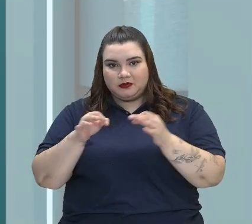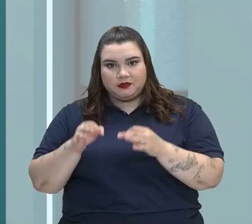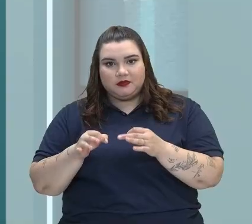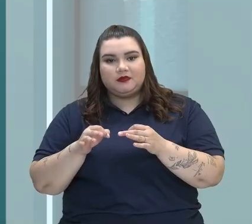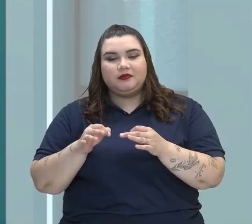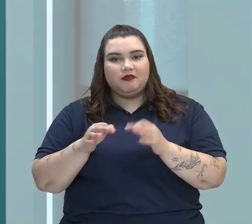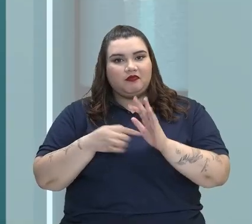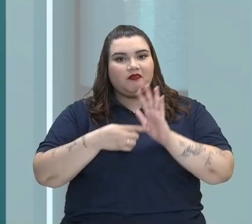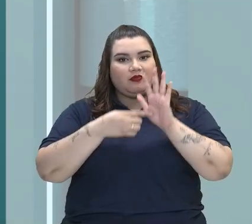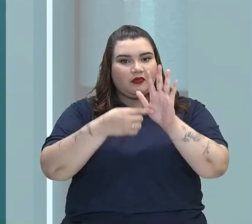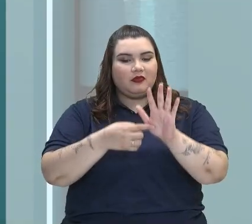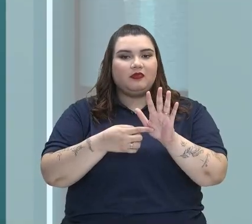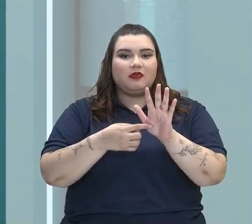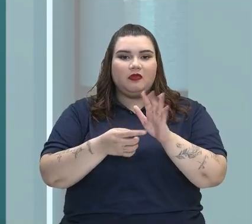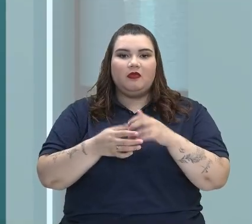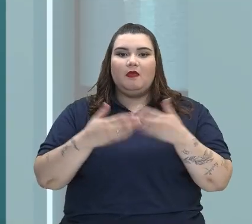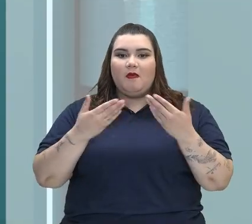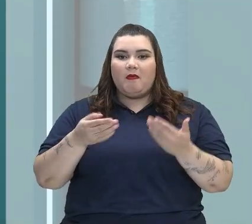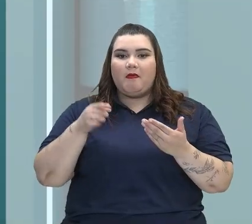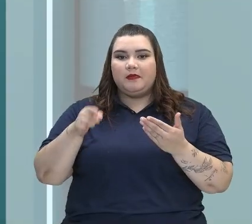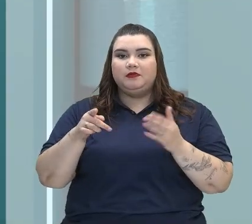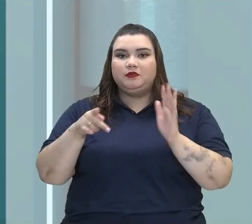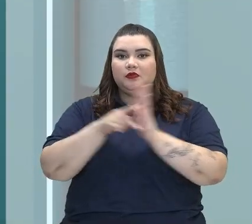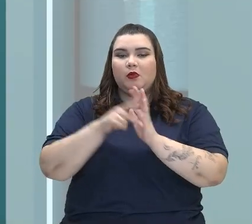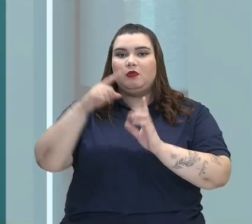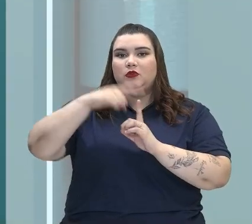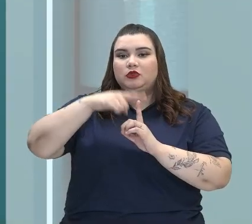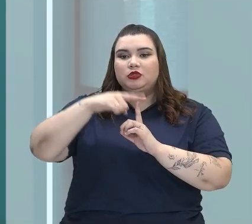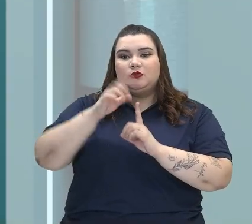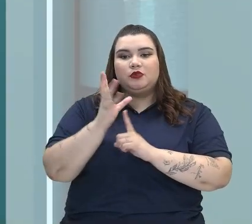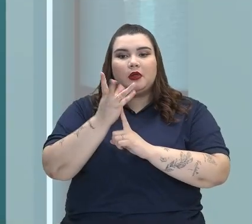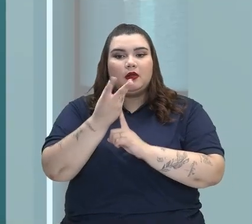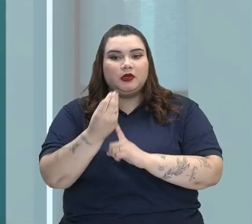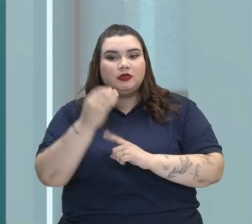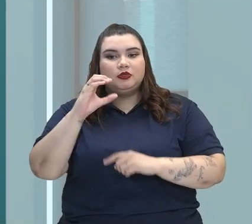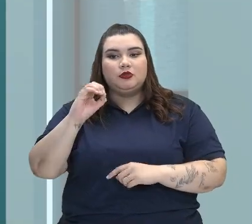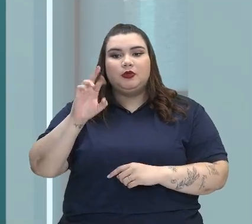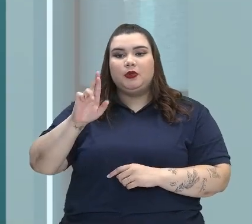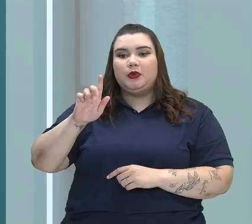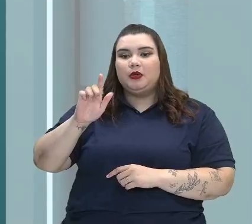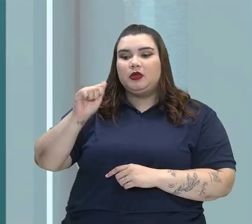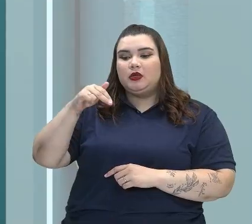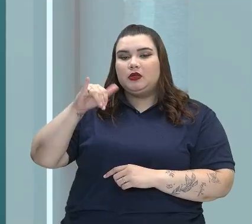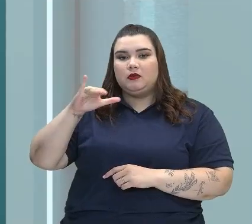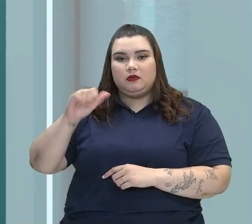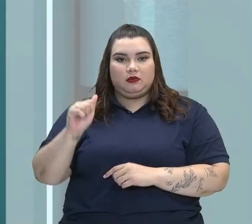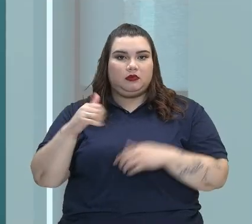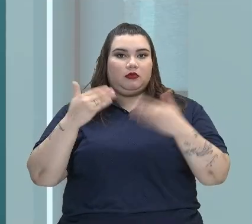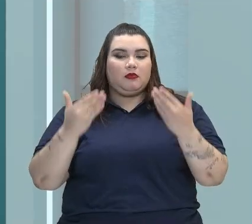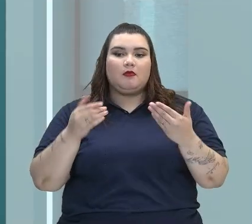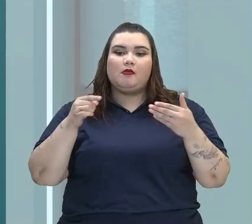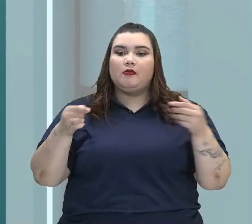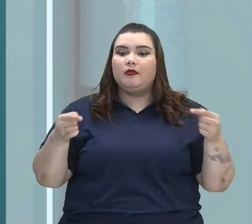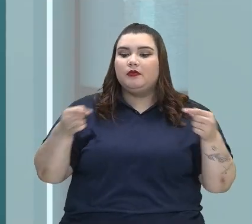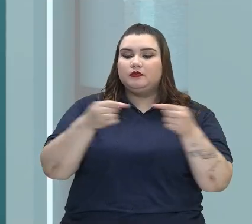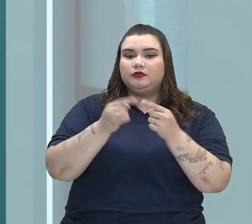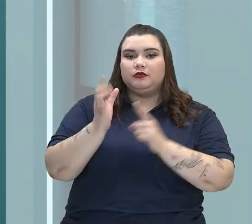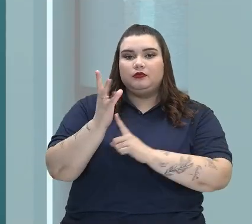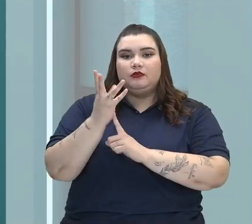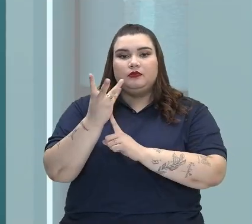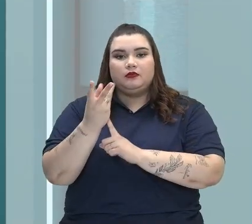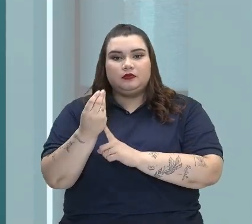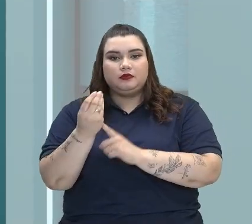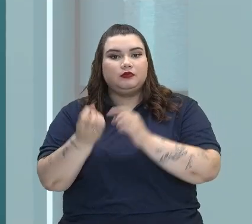foi apresentado aí como uma obra orgânica, tá? E aí, dentro dessa questão da arte, quando